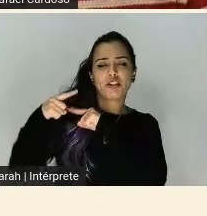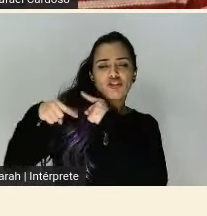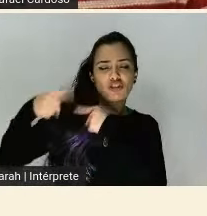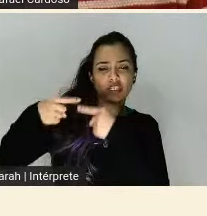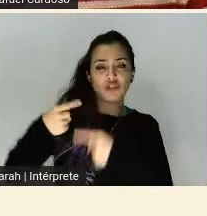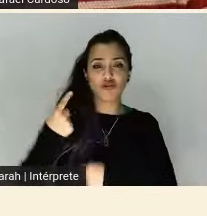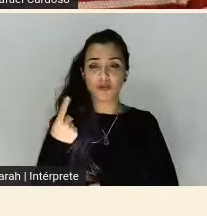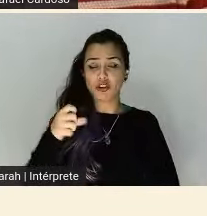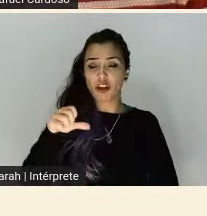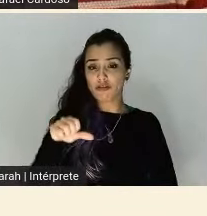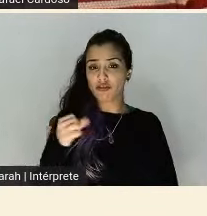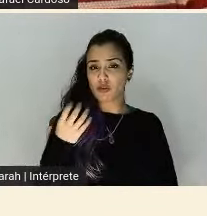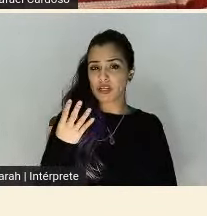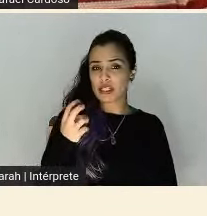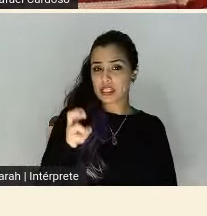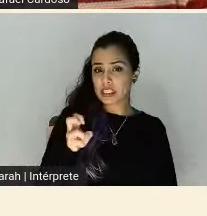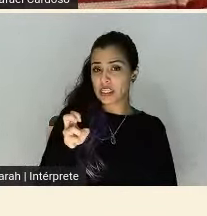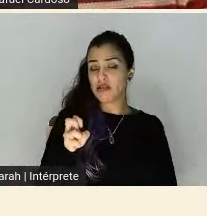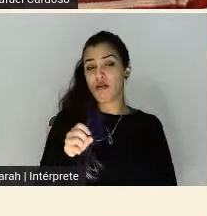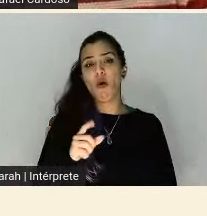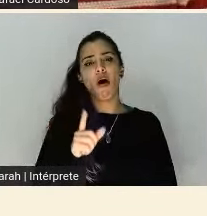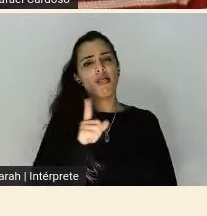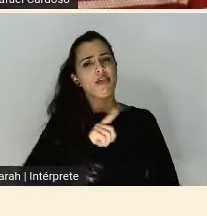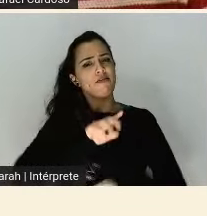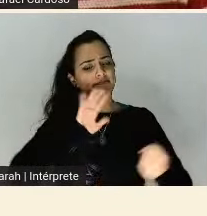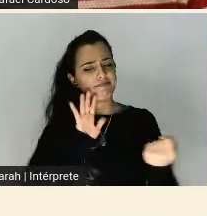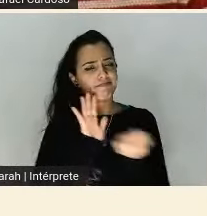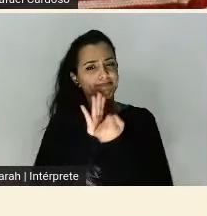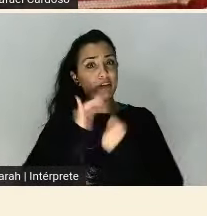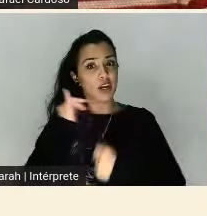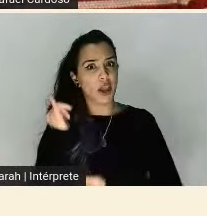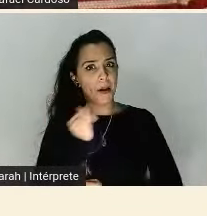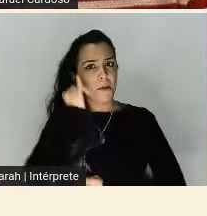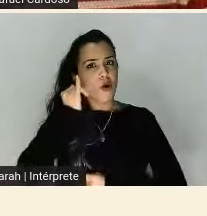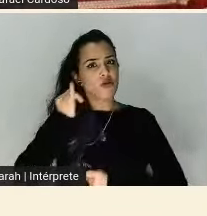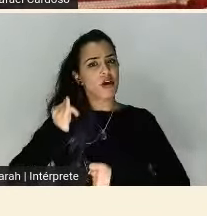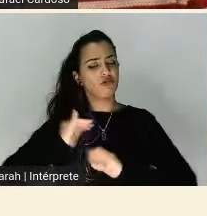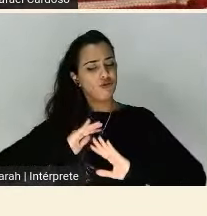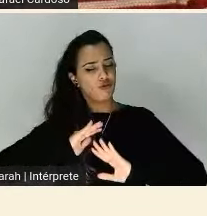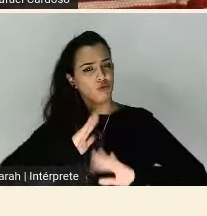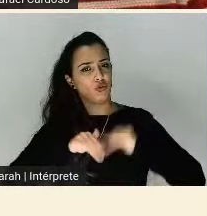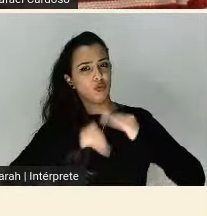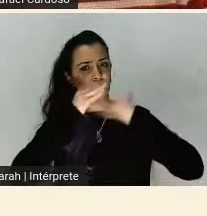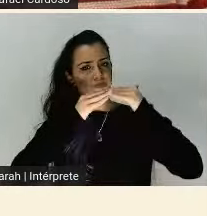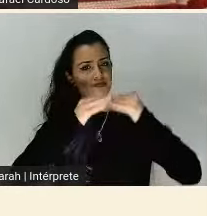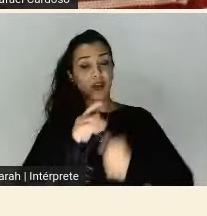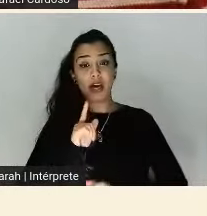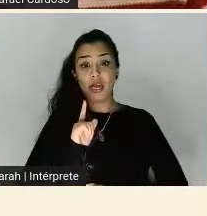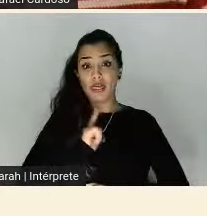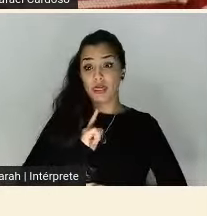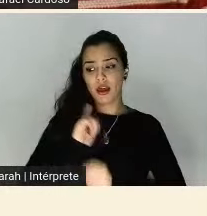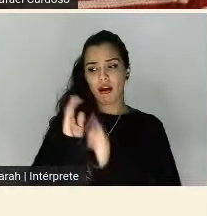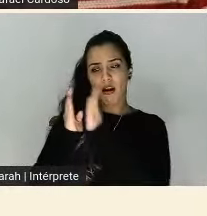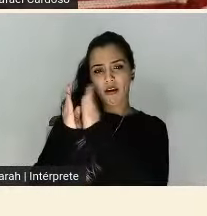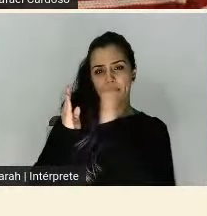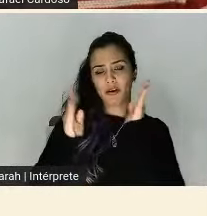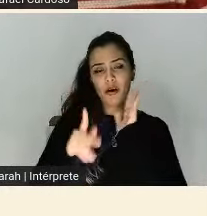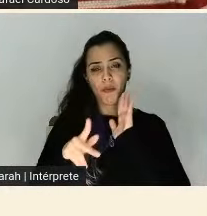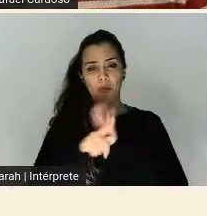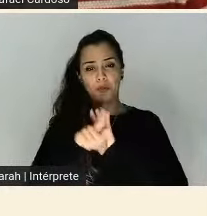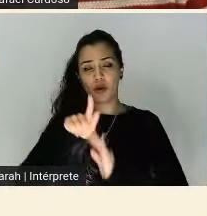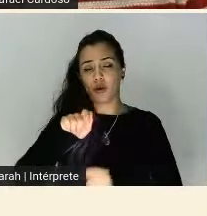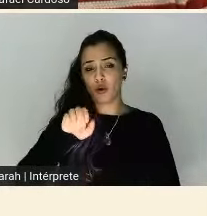1945, foram marcos decisivos desse processo. Editados pela Livraria do Globo, de Porto Alegre, os livros